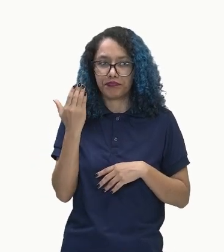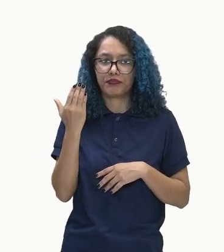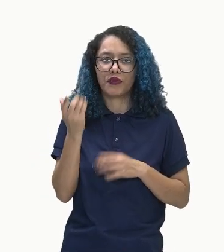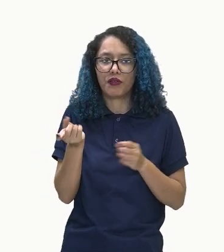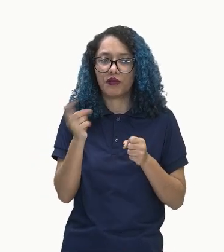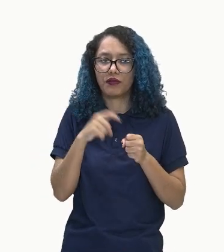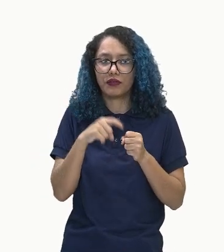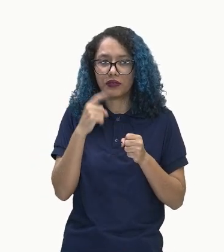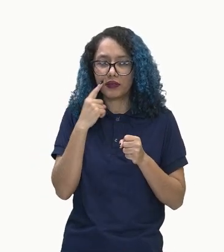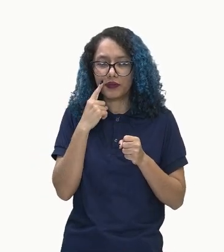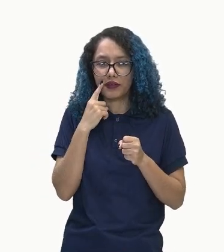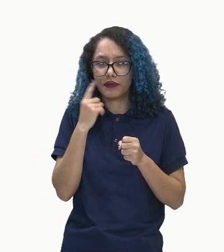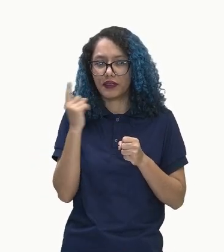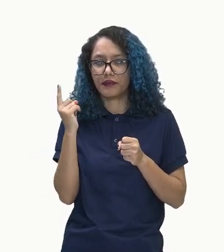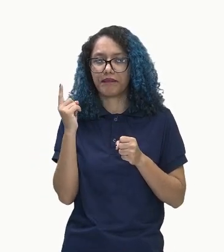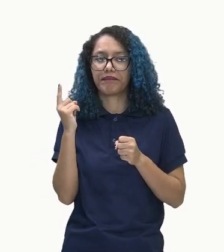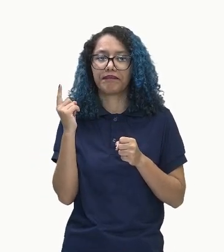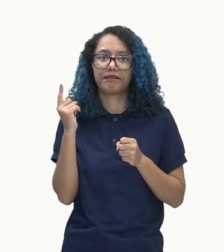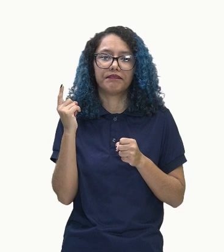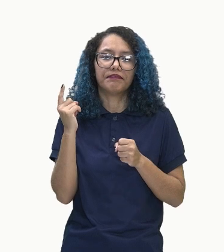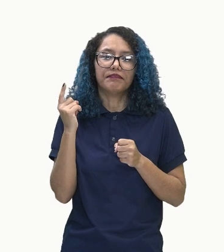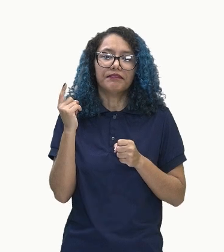aqui.